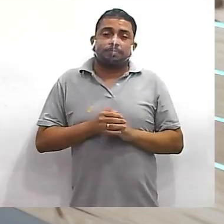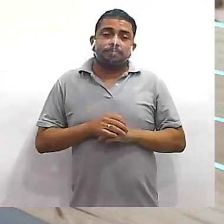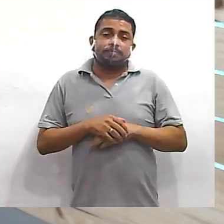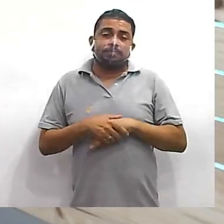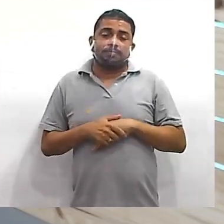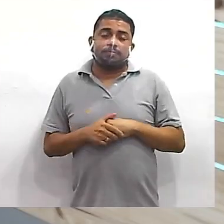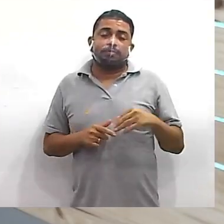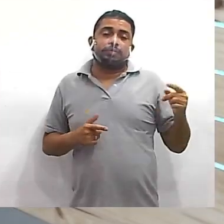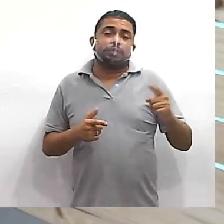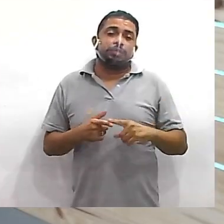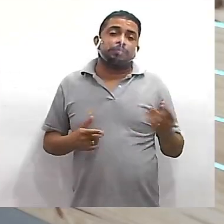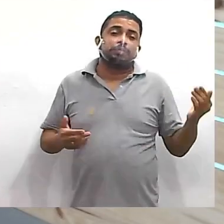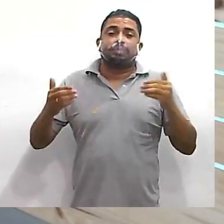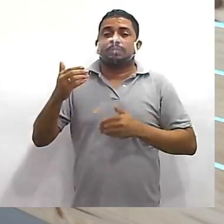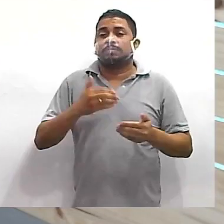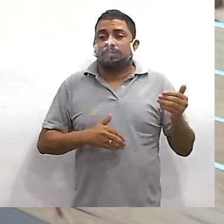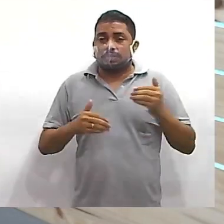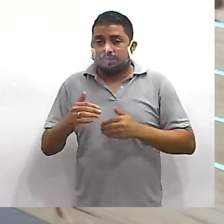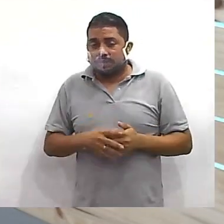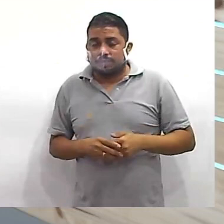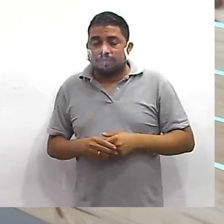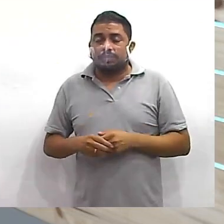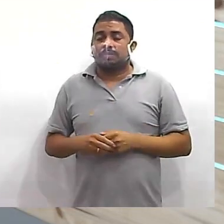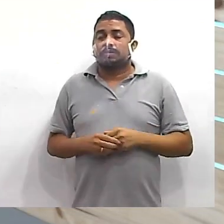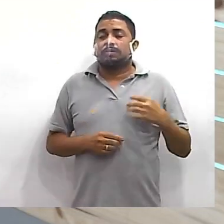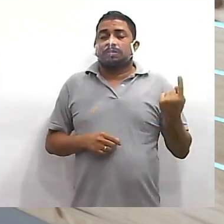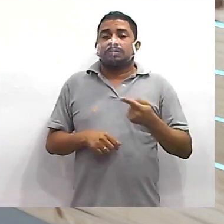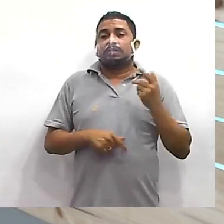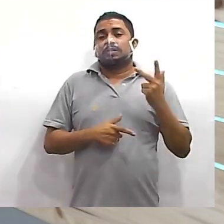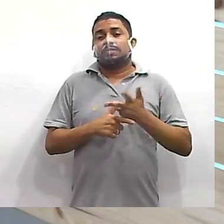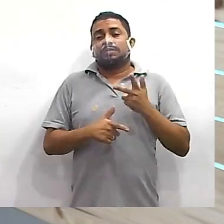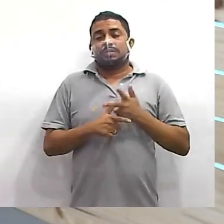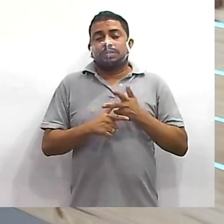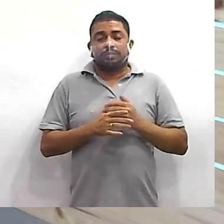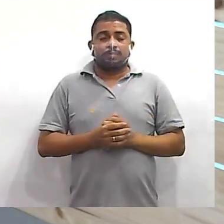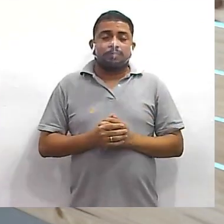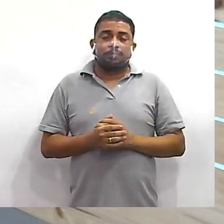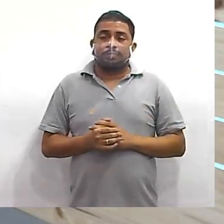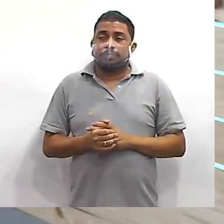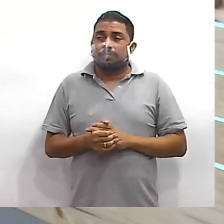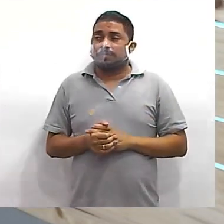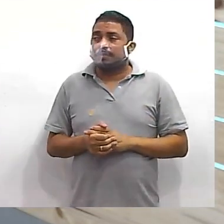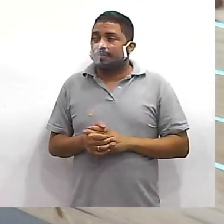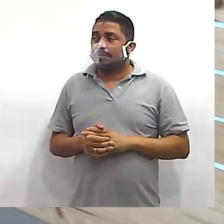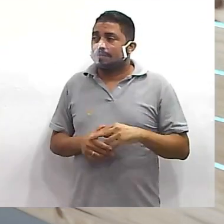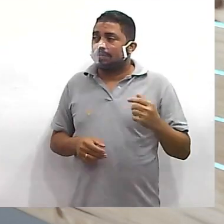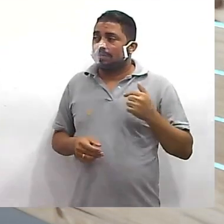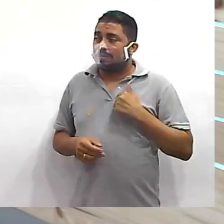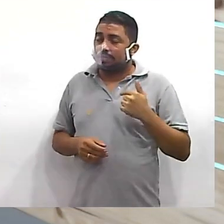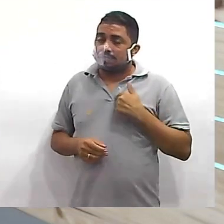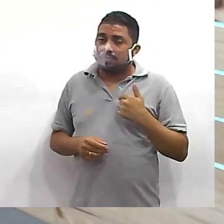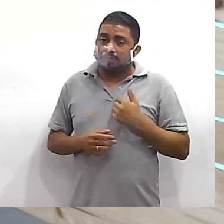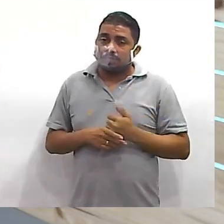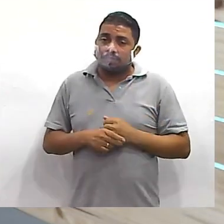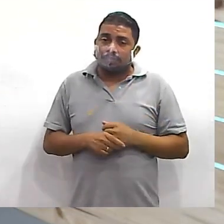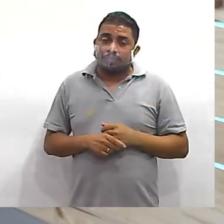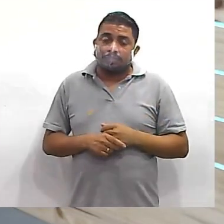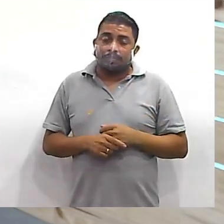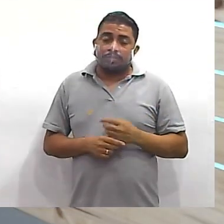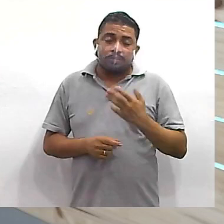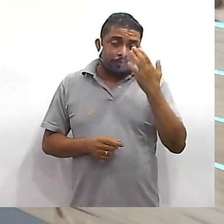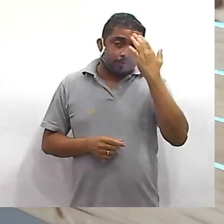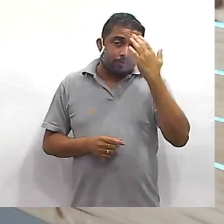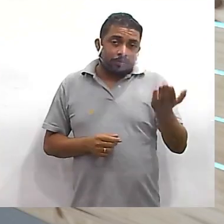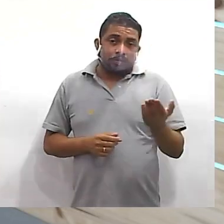pela participação na nossa live. Cris, eu que agradeço, né? Agradeço